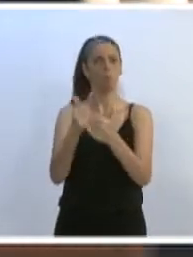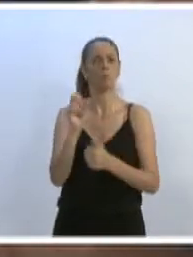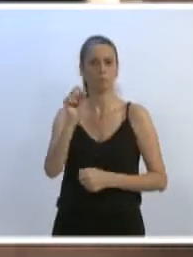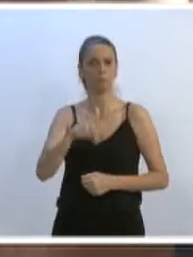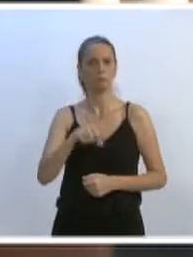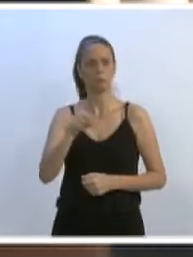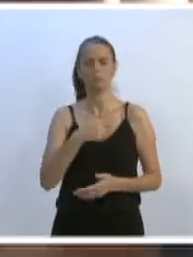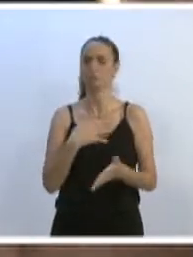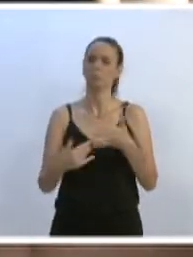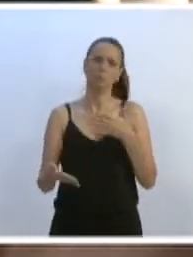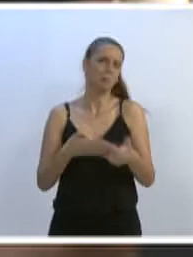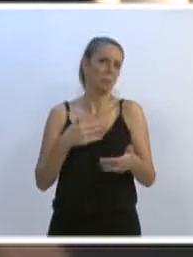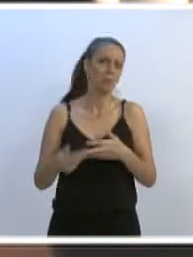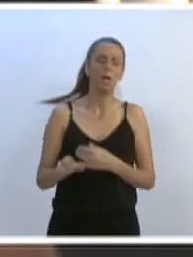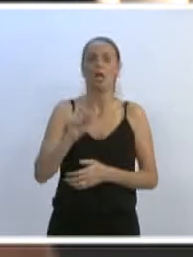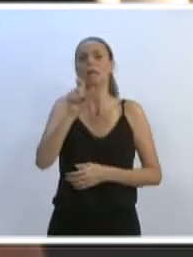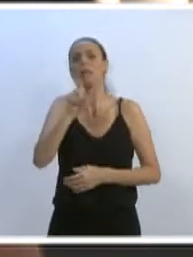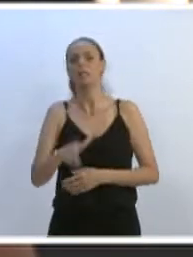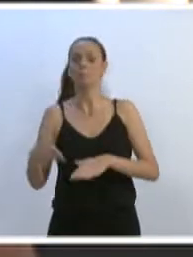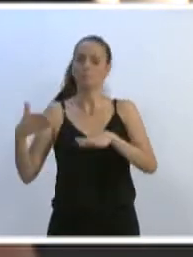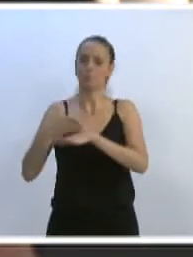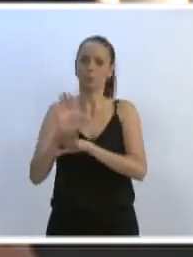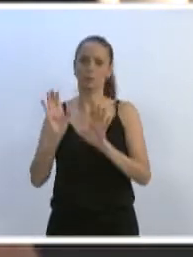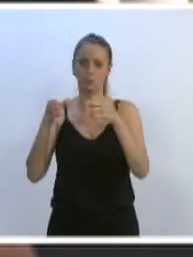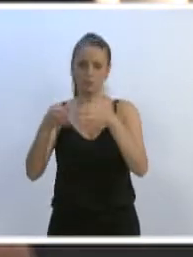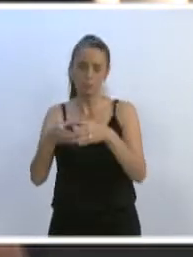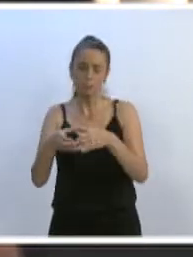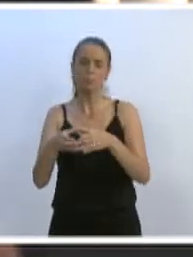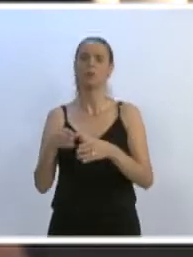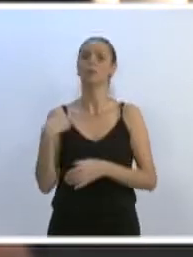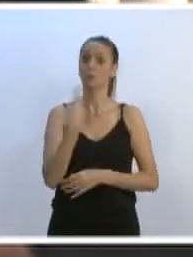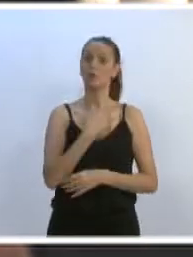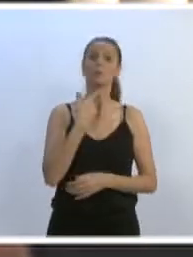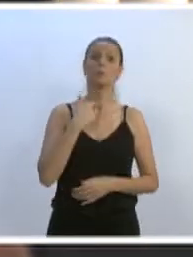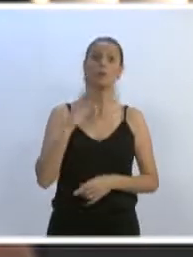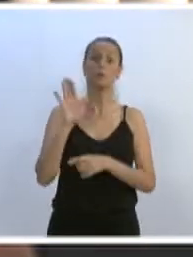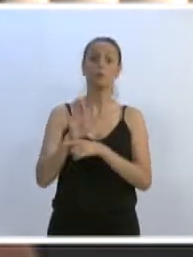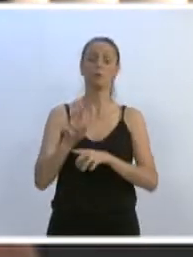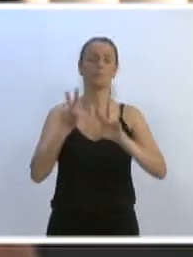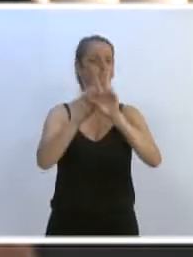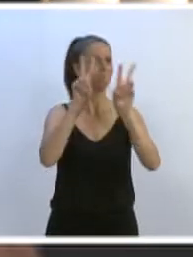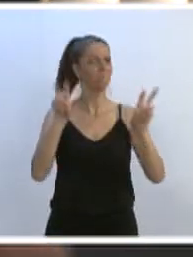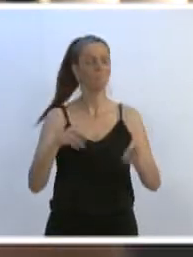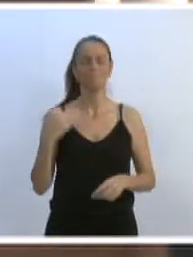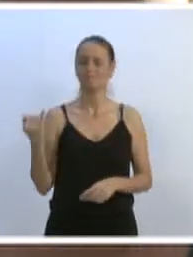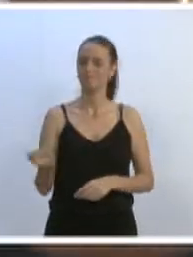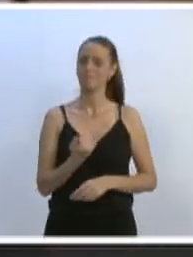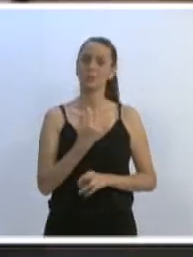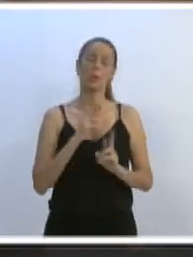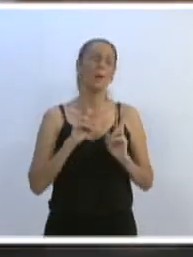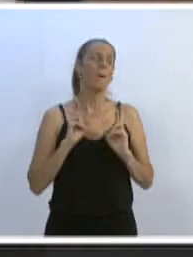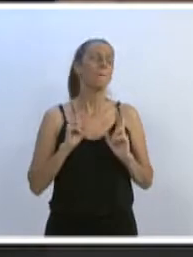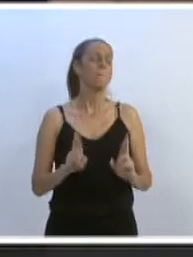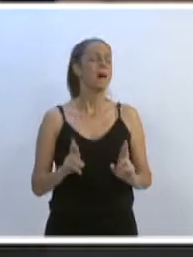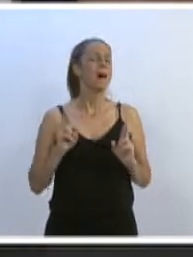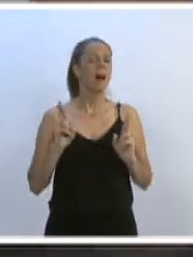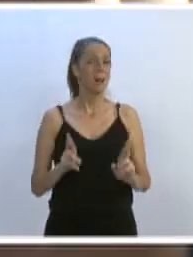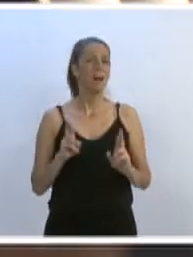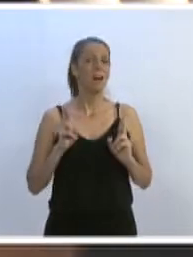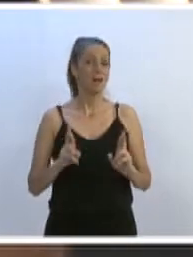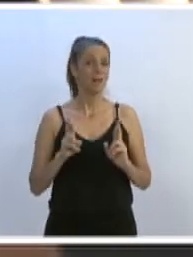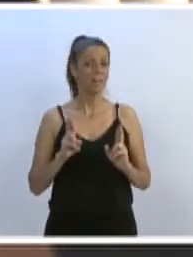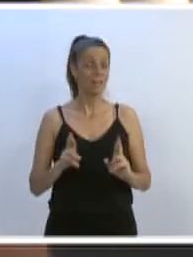de quem vai fazer parte da comissão estamos aí para ajudar e esse tema é muito importante tomara que esse tema não seja cabe